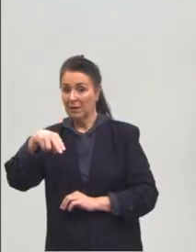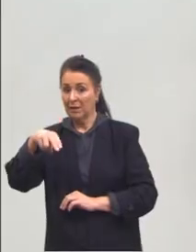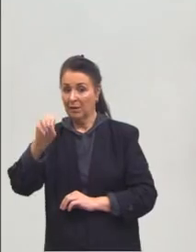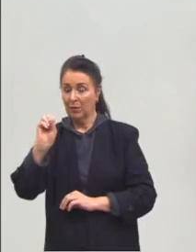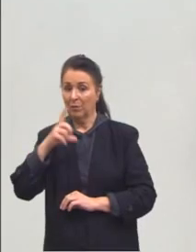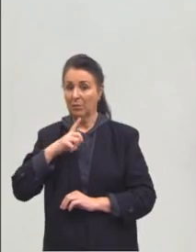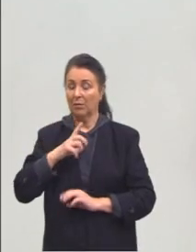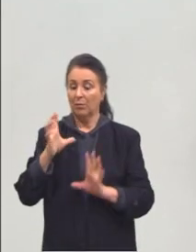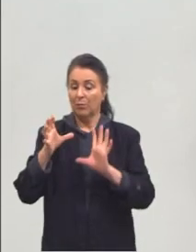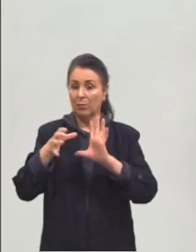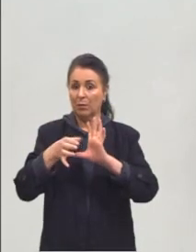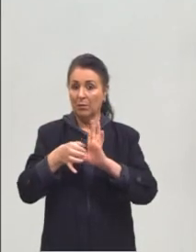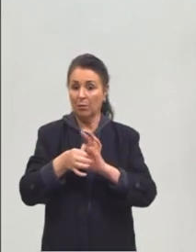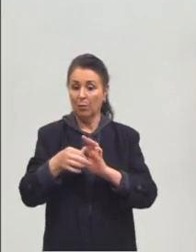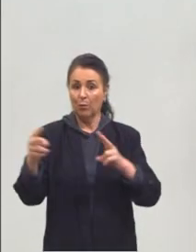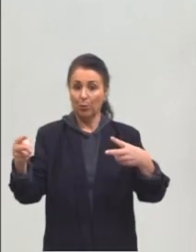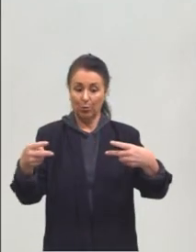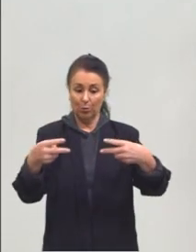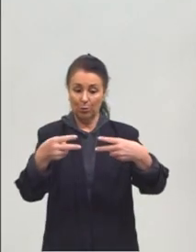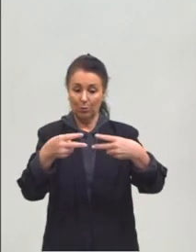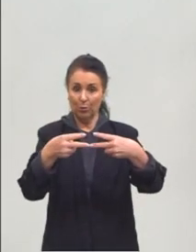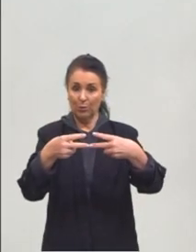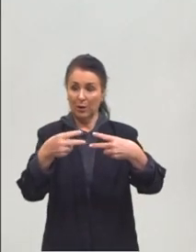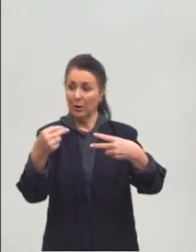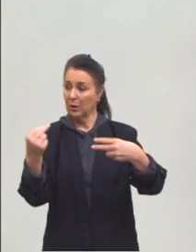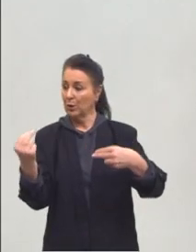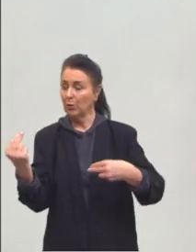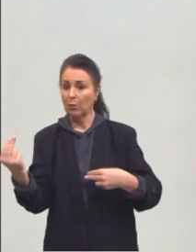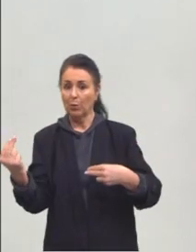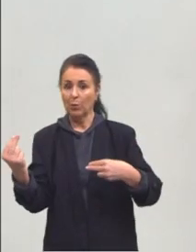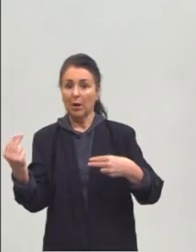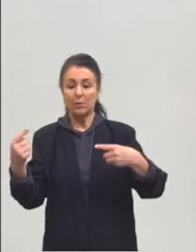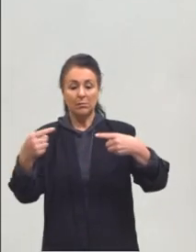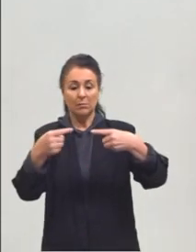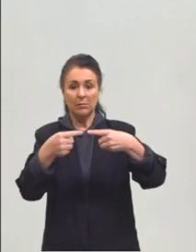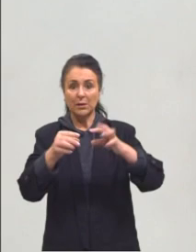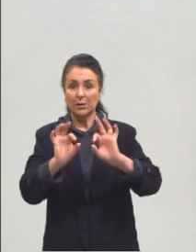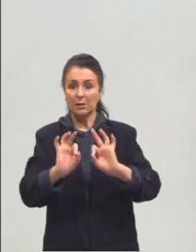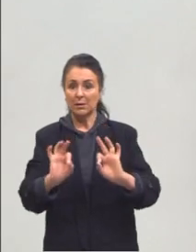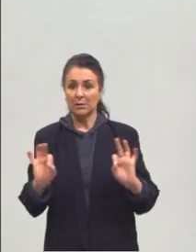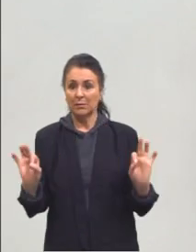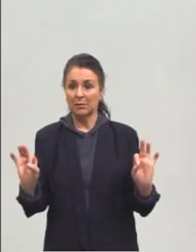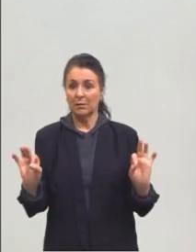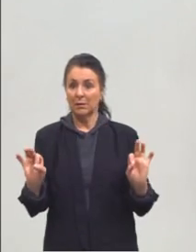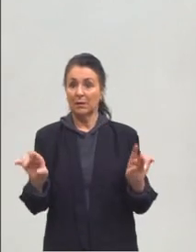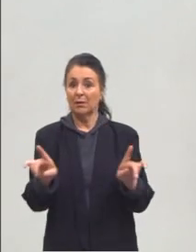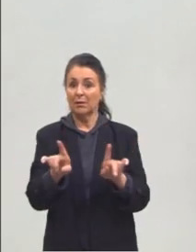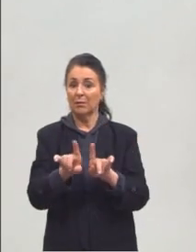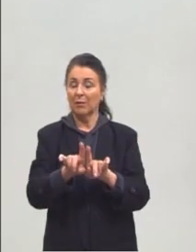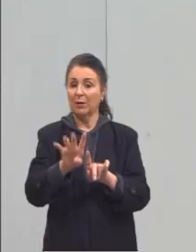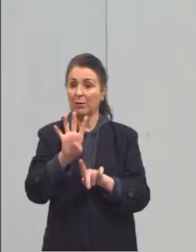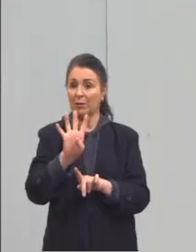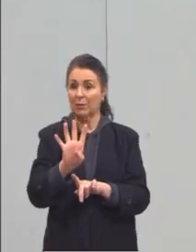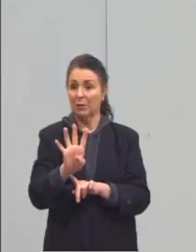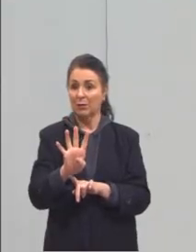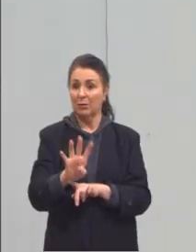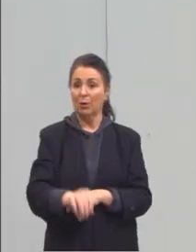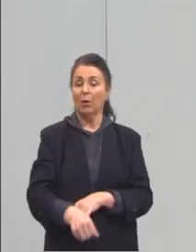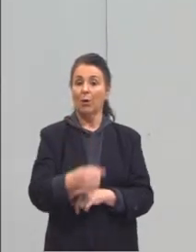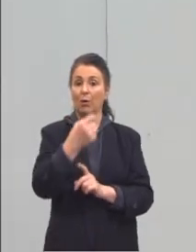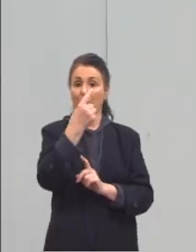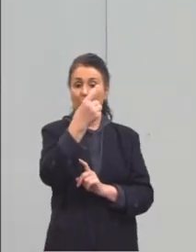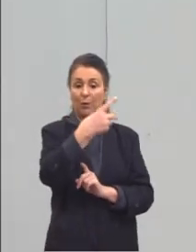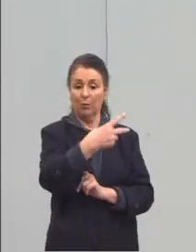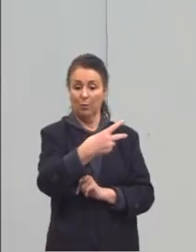uma ligação dupla e duas simples também formando as quatro uma duas três